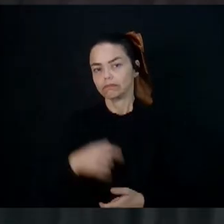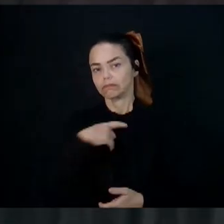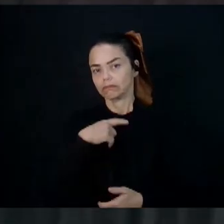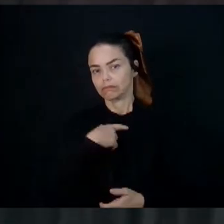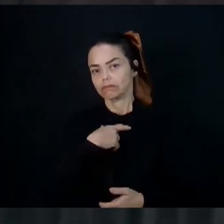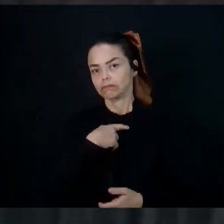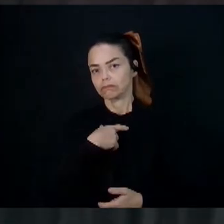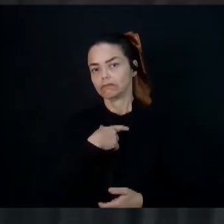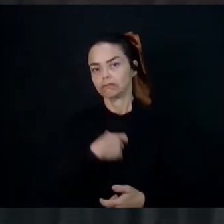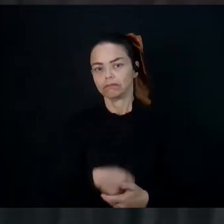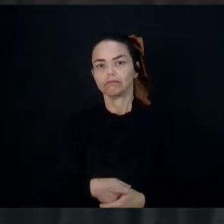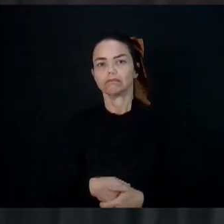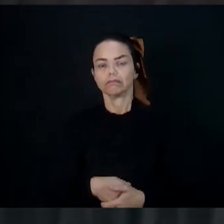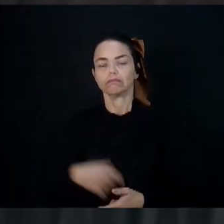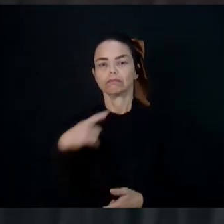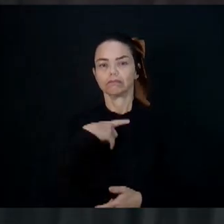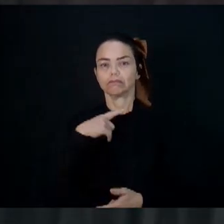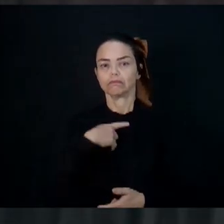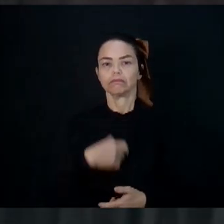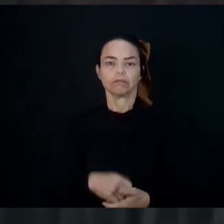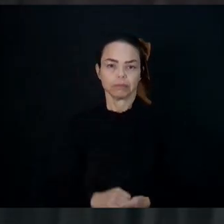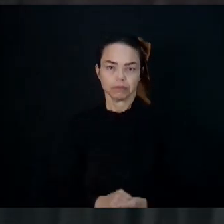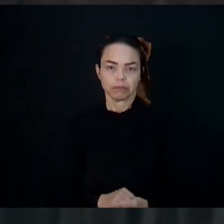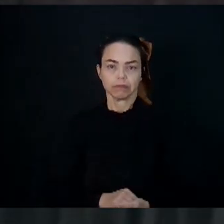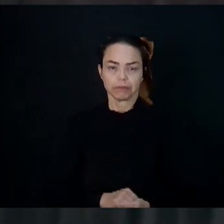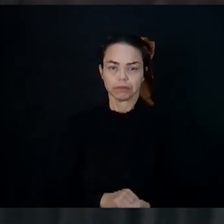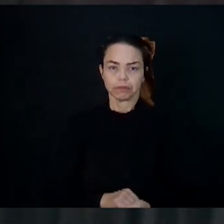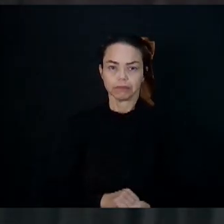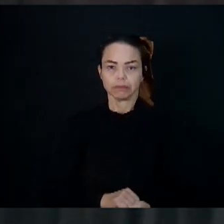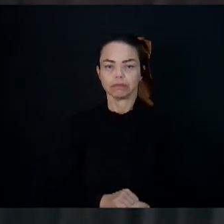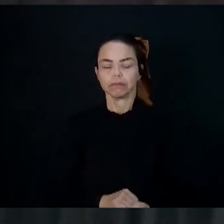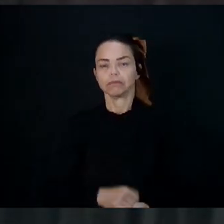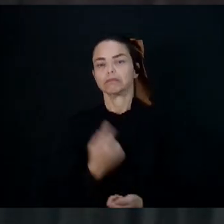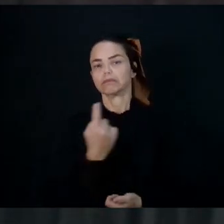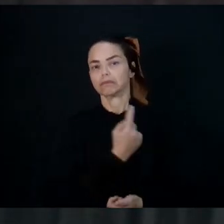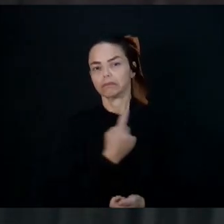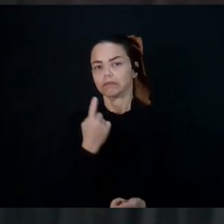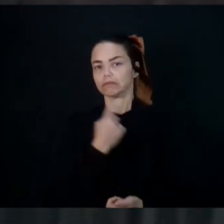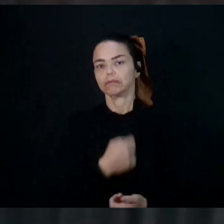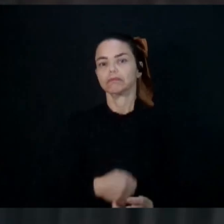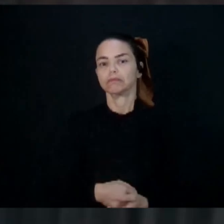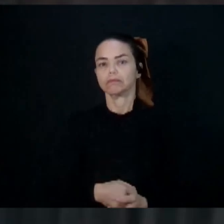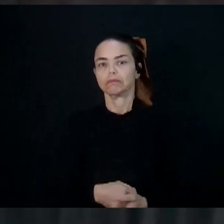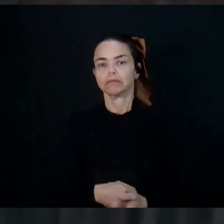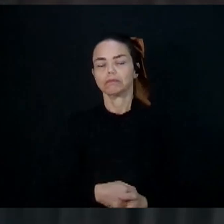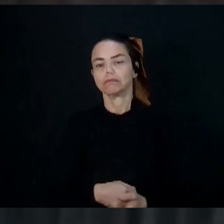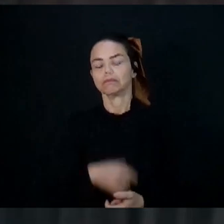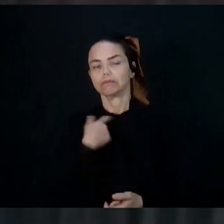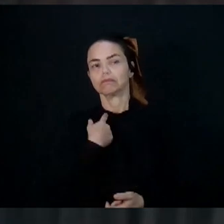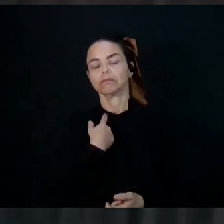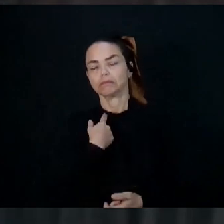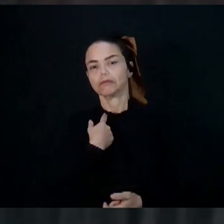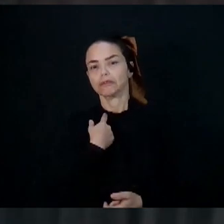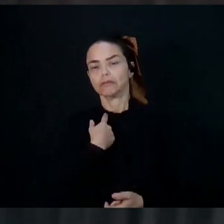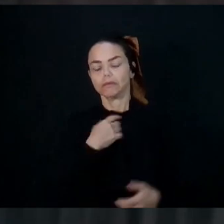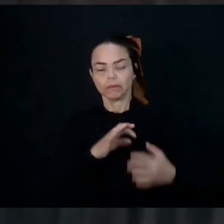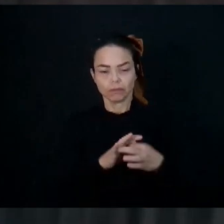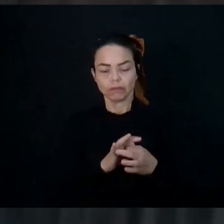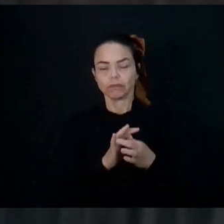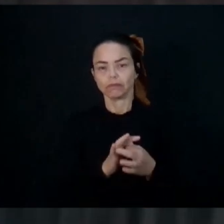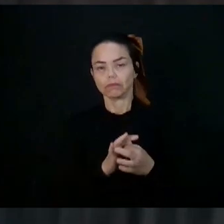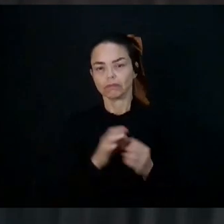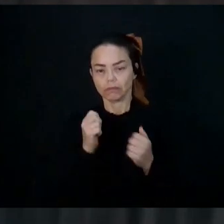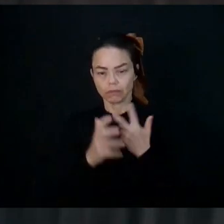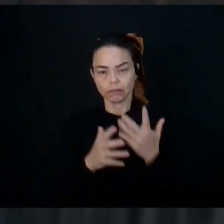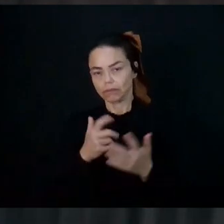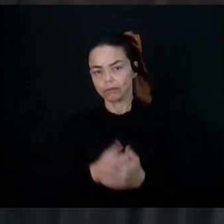desfecho, vai existir esse desfecho. Então, quando nós falamos foi construído um vínculo, foi contada uma história, não é